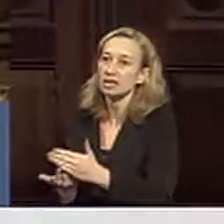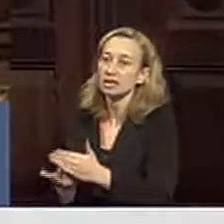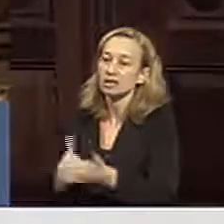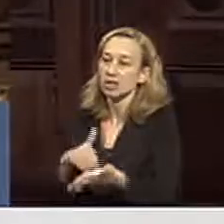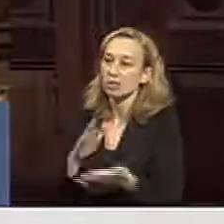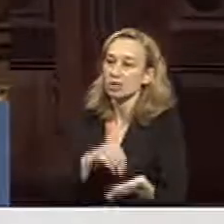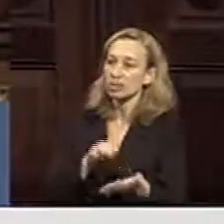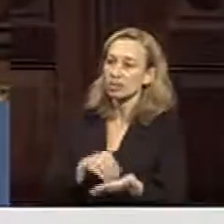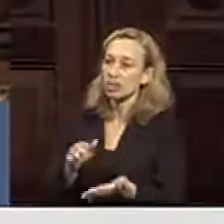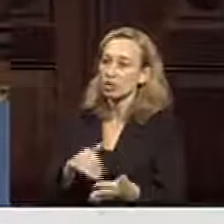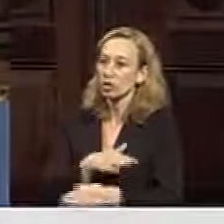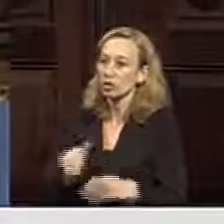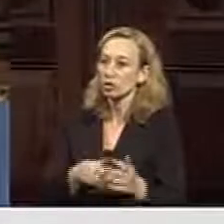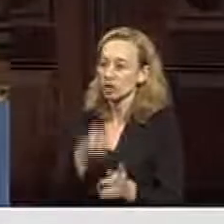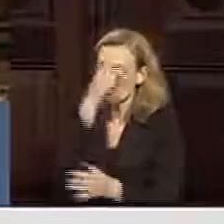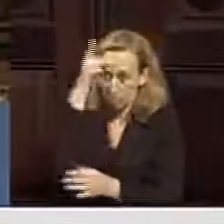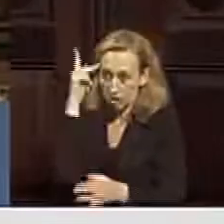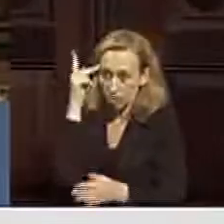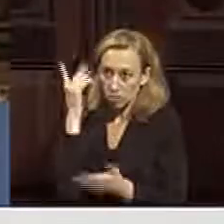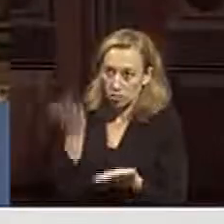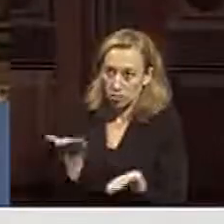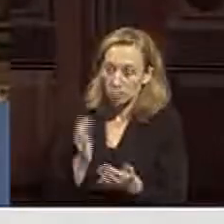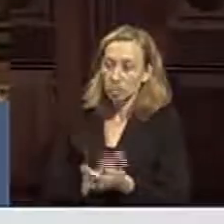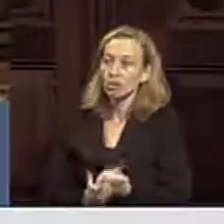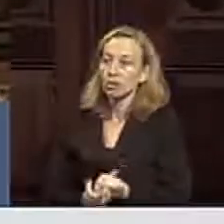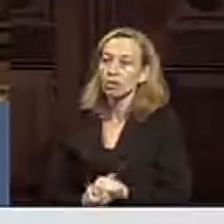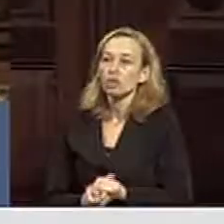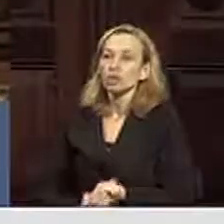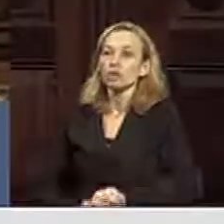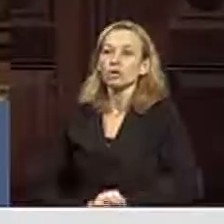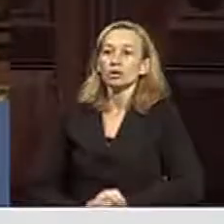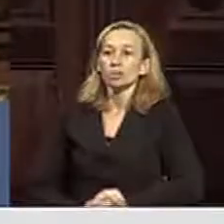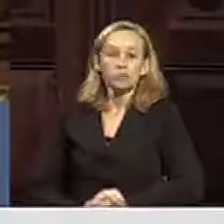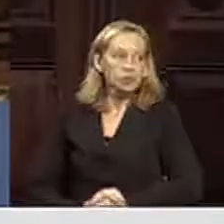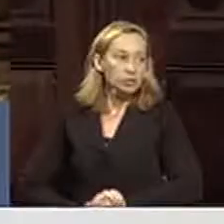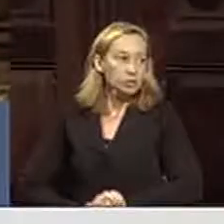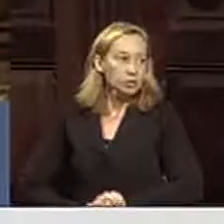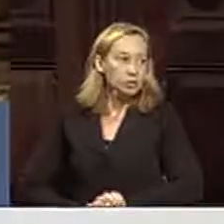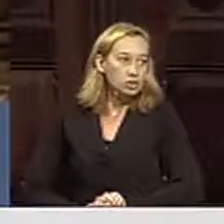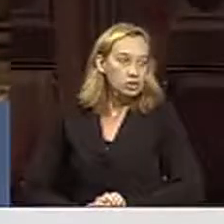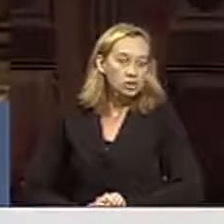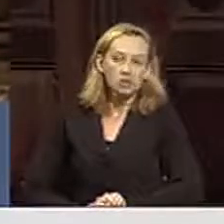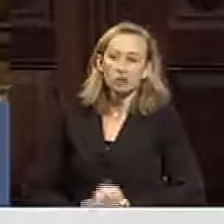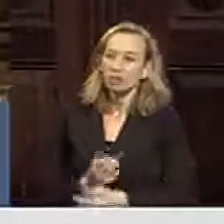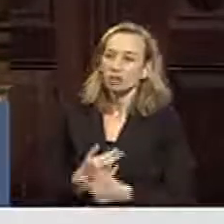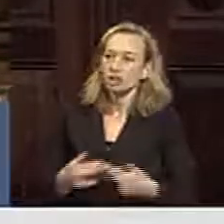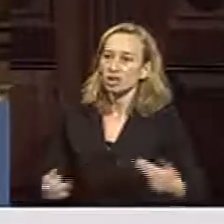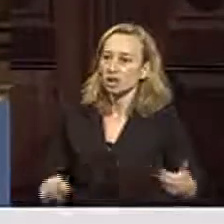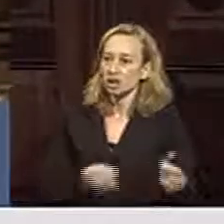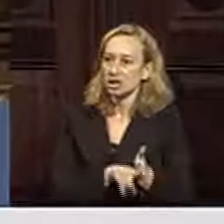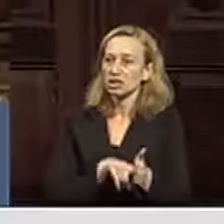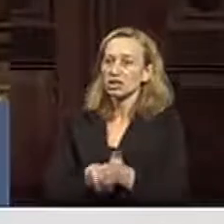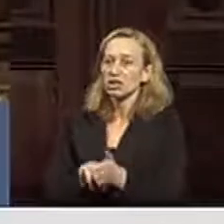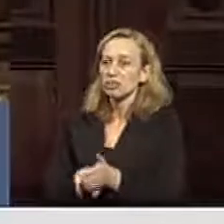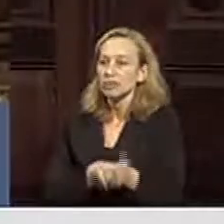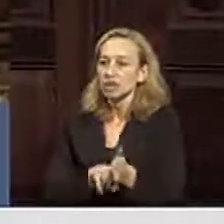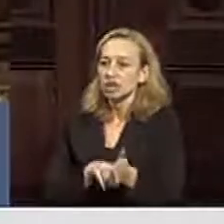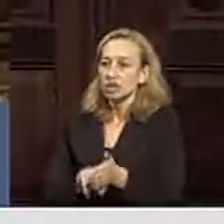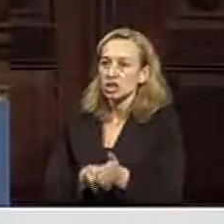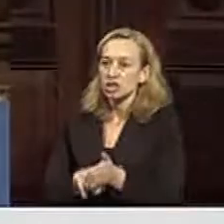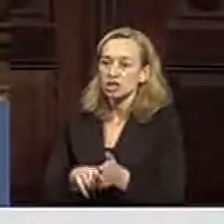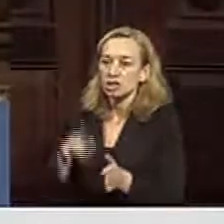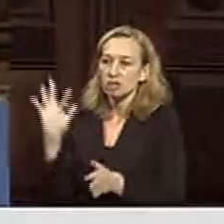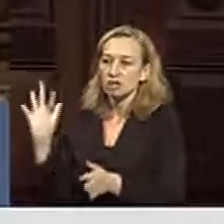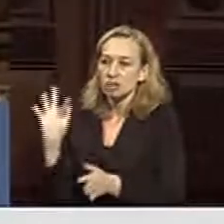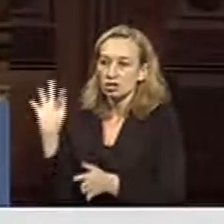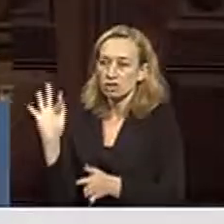podem levar ao desmonte completo da política agrícola, da agropecuária, da pesquisa no estado do Rio de Janeiro e que, obviamente,